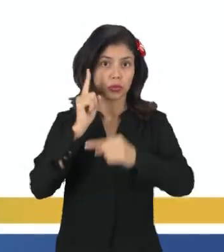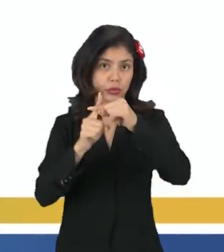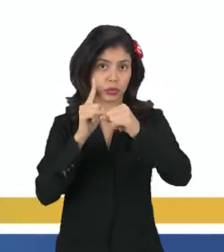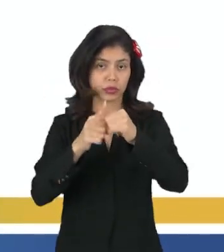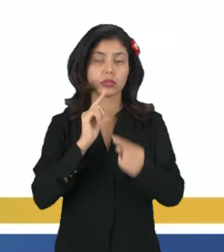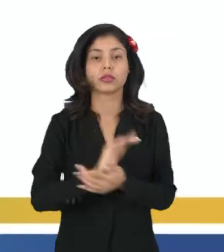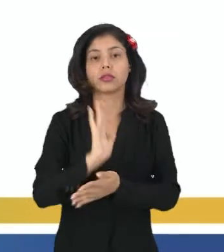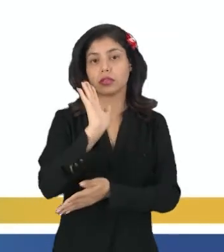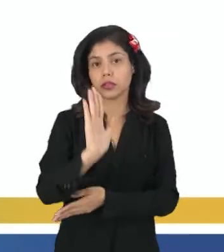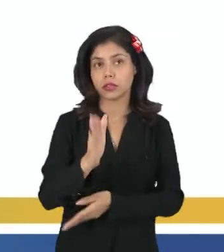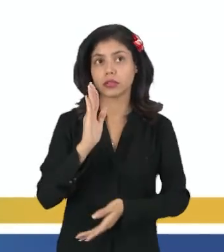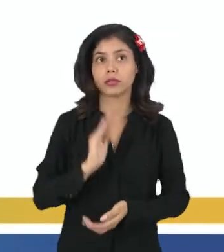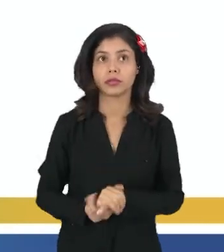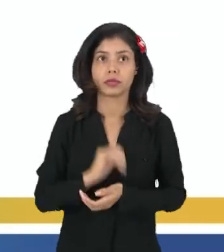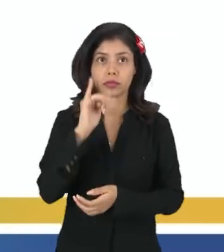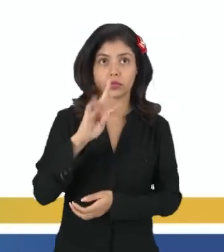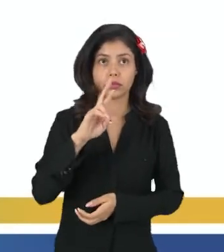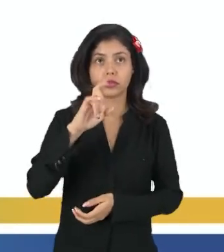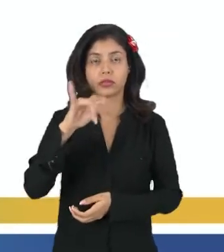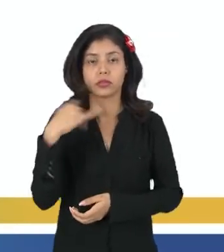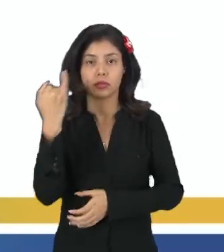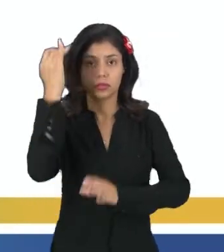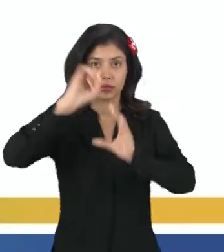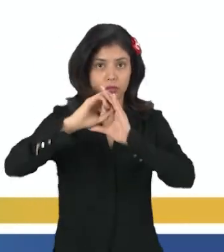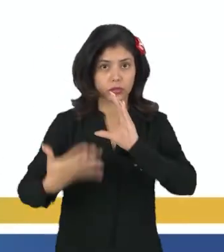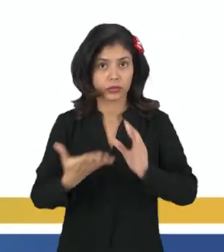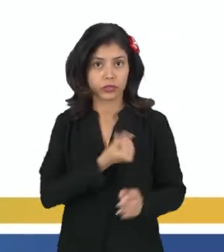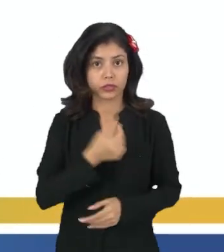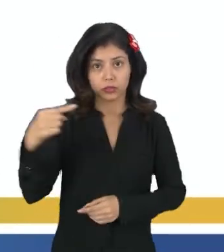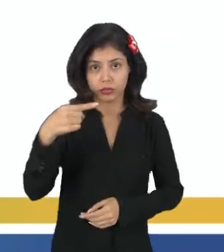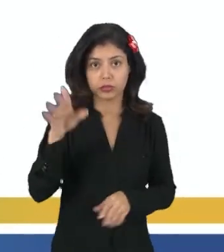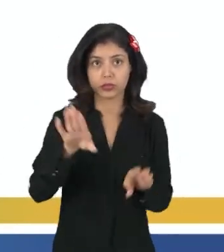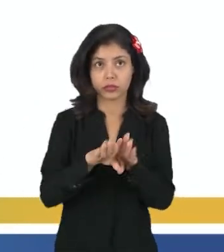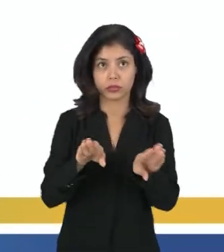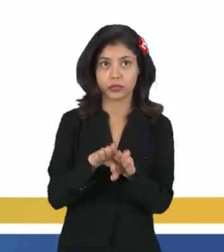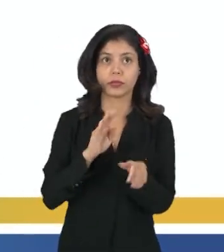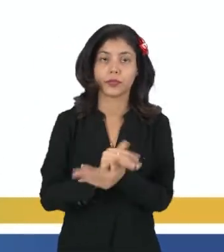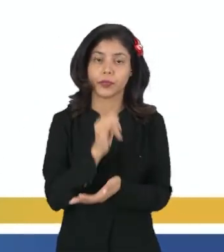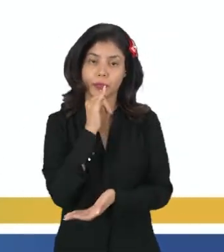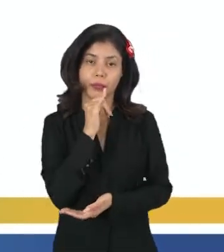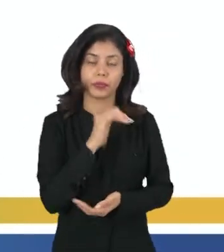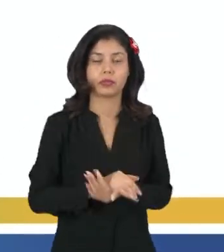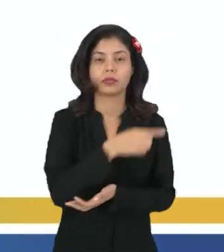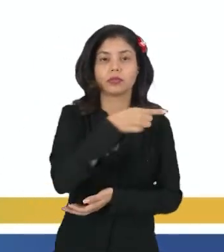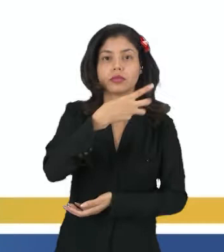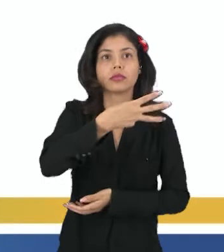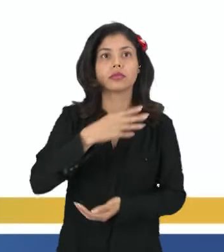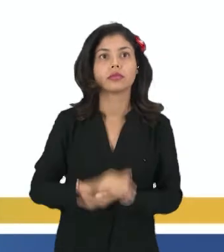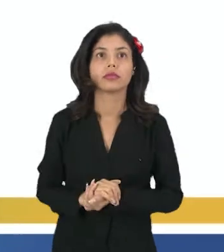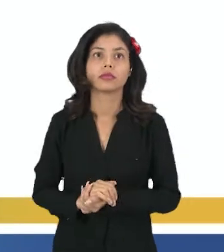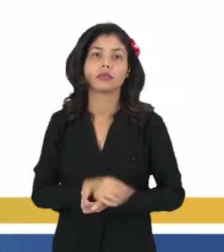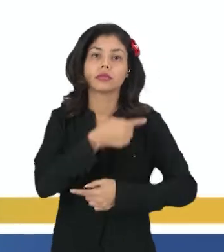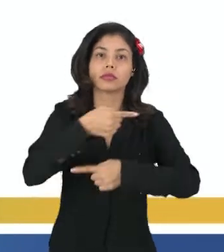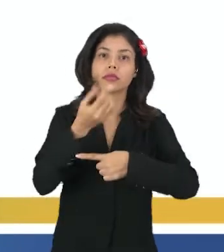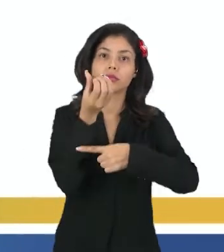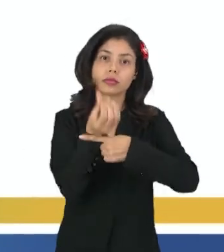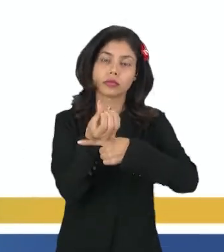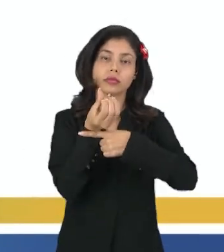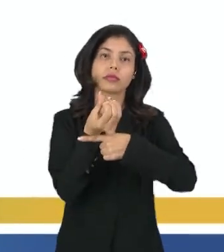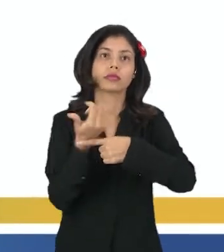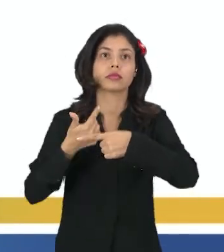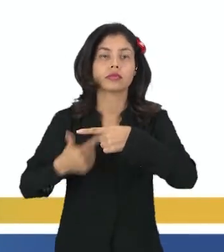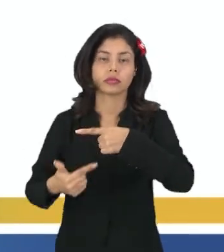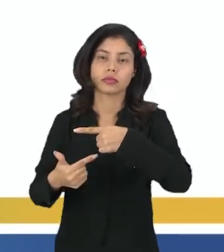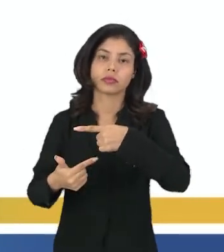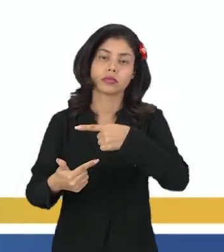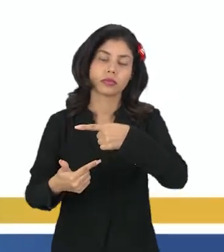positivos já nos inteiros a principal características porque vai ter números negativos também por exemplo número menos três o menos fez